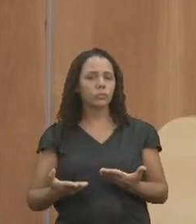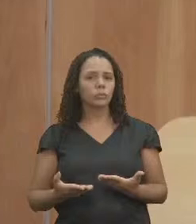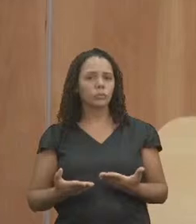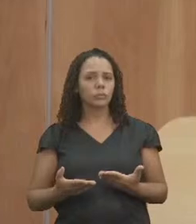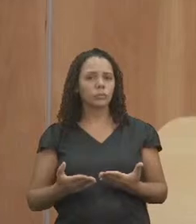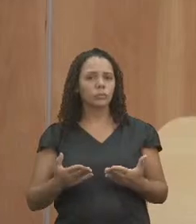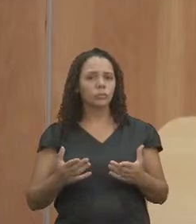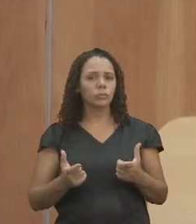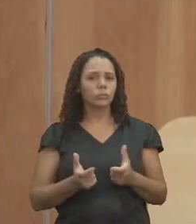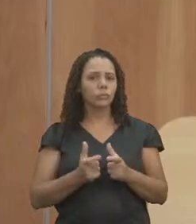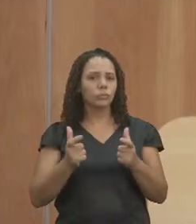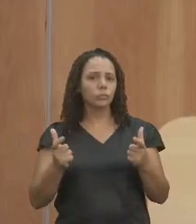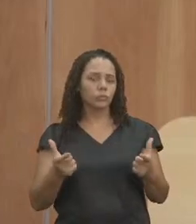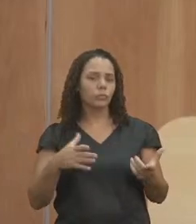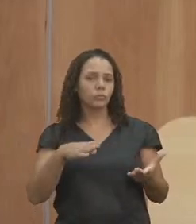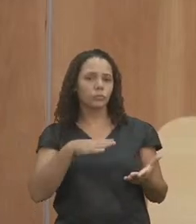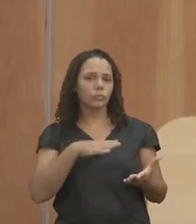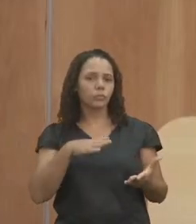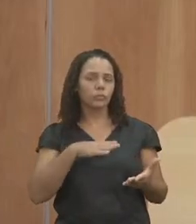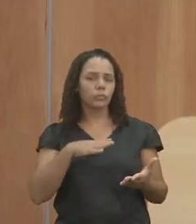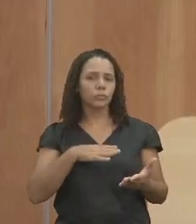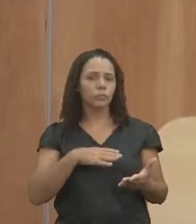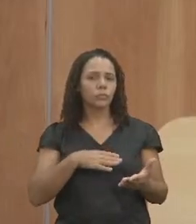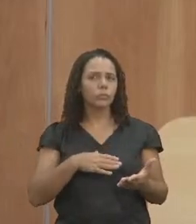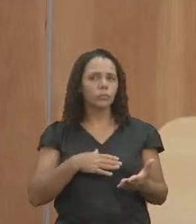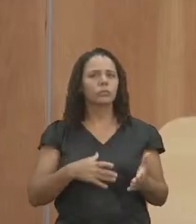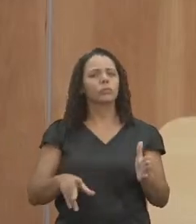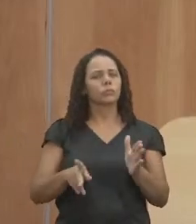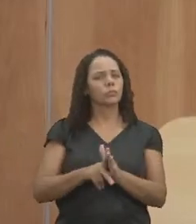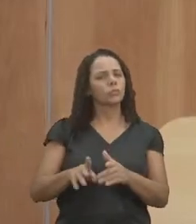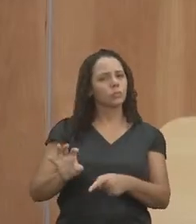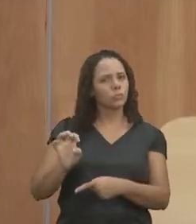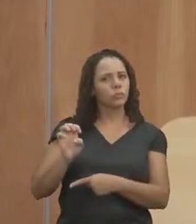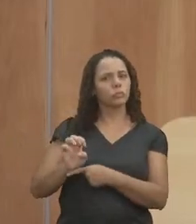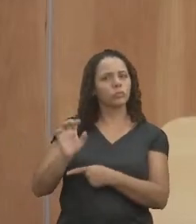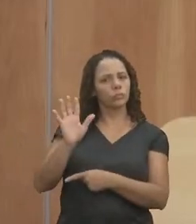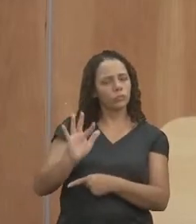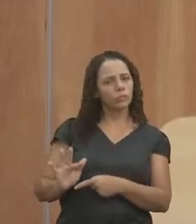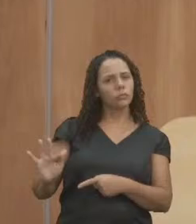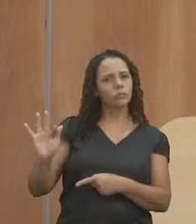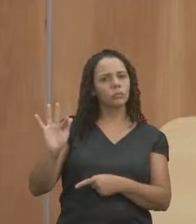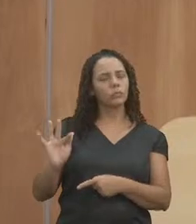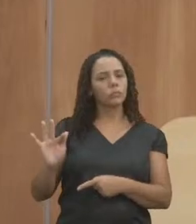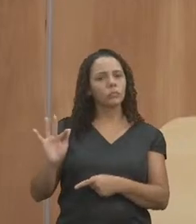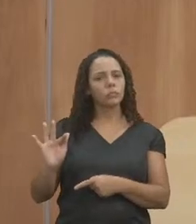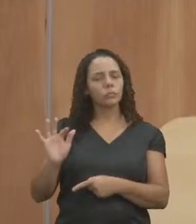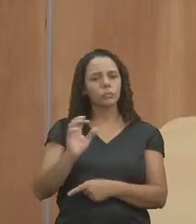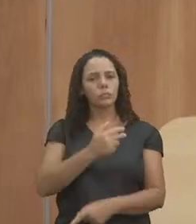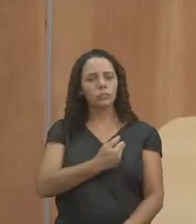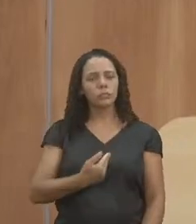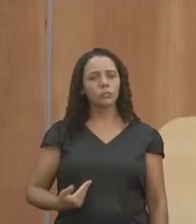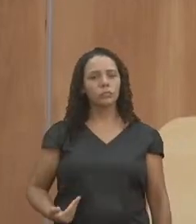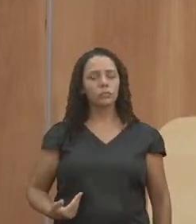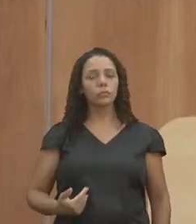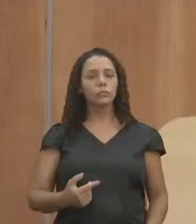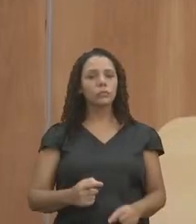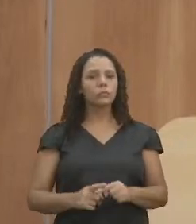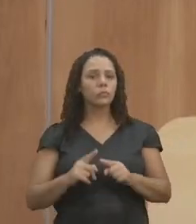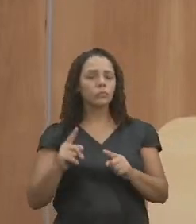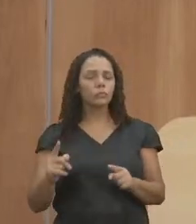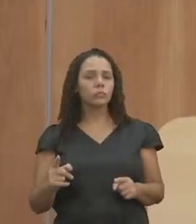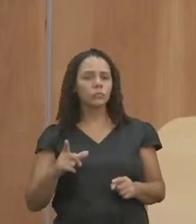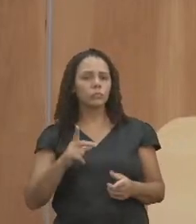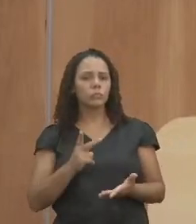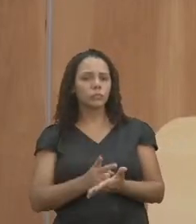são maiores, inclusive, que o município de Jacareí, que vêm de questões estaduais, que vêm de questões federais, da União. E, apesar de todas essas